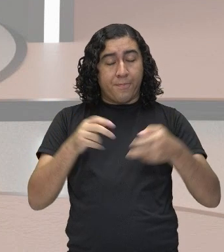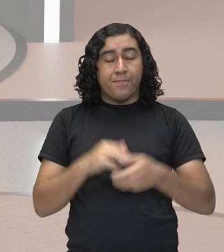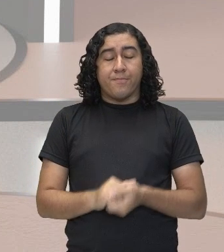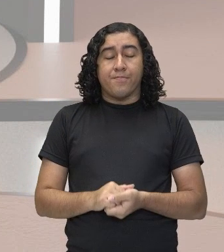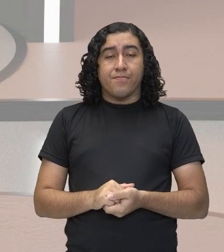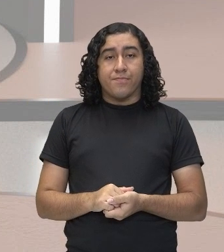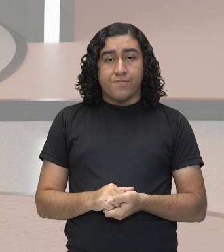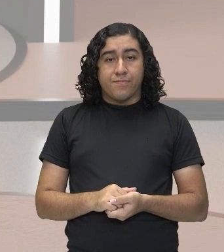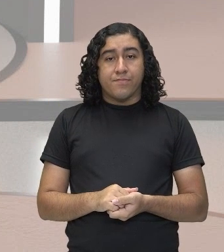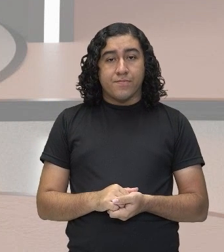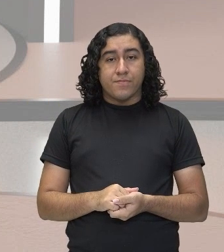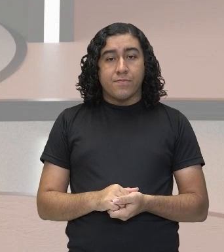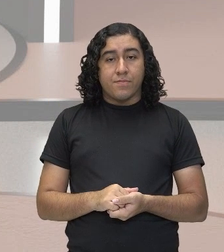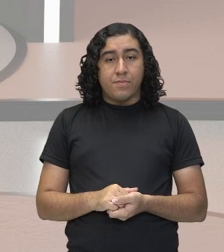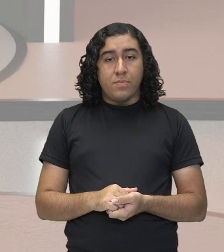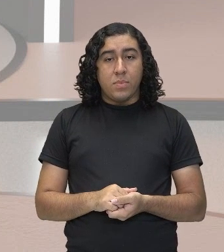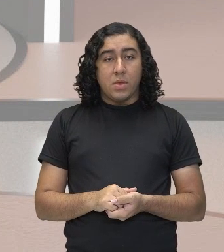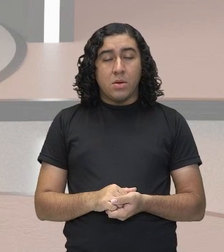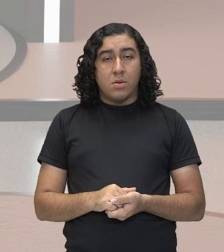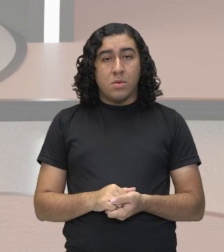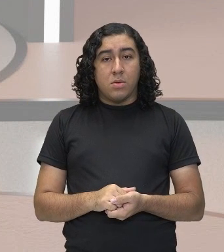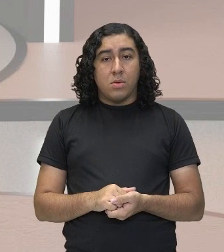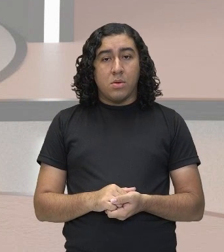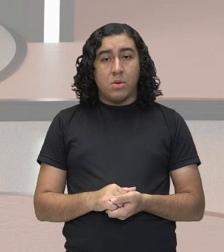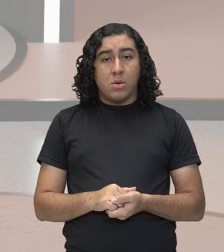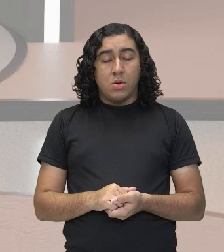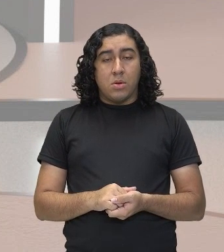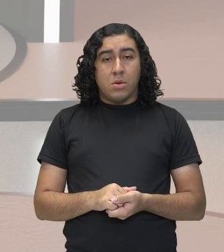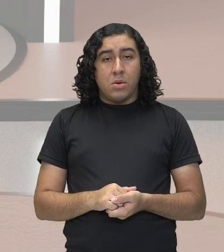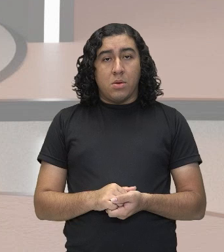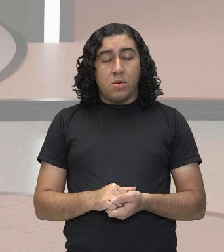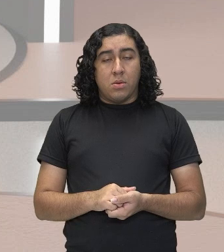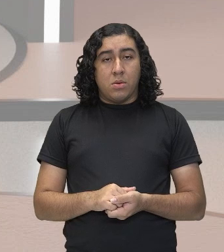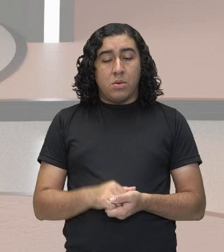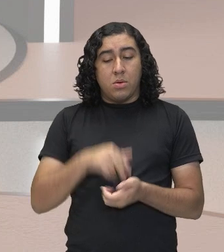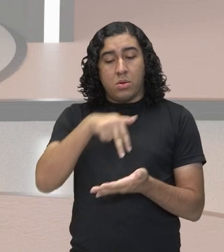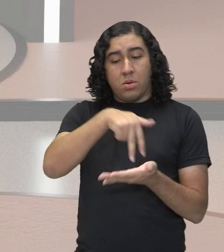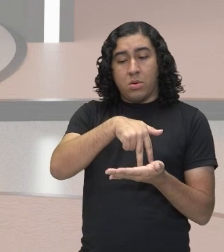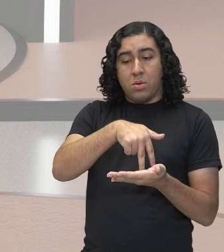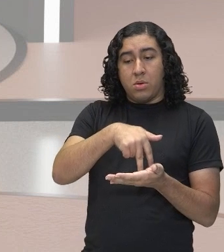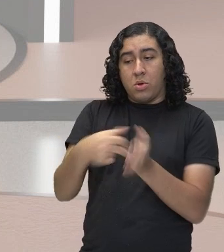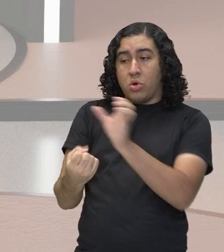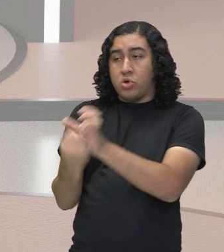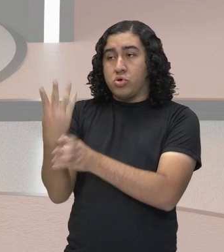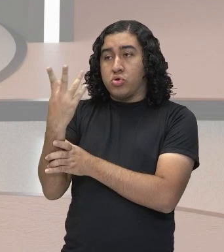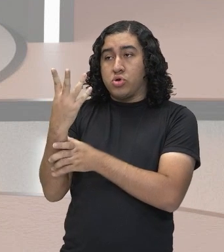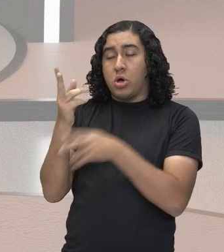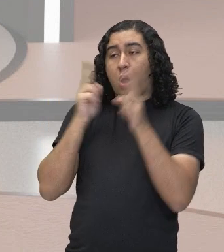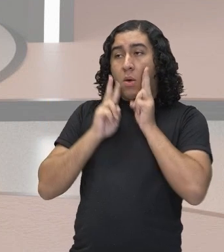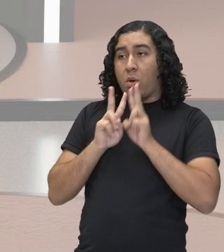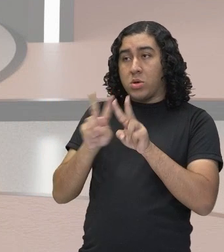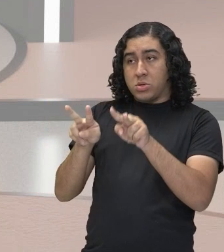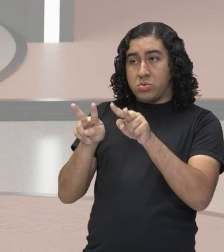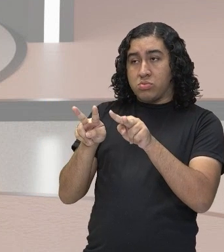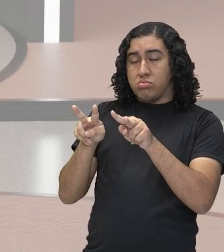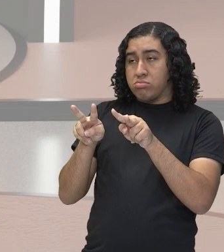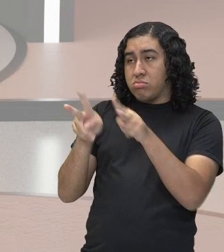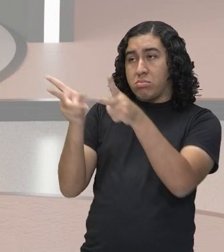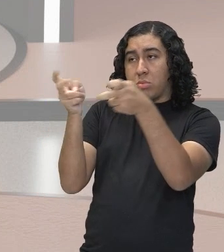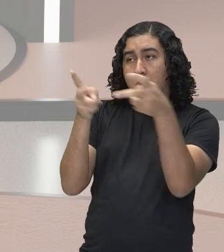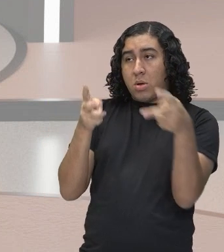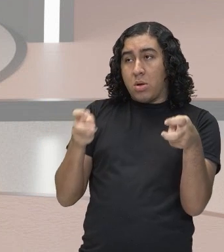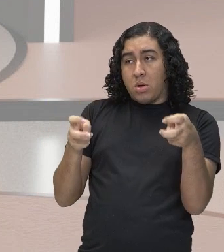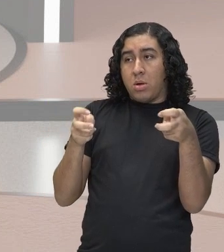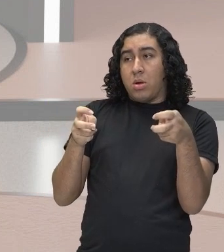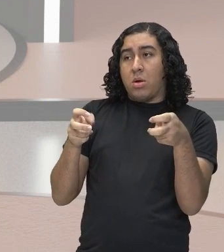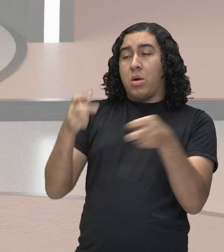se manifestar, ele vai aparecer para mim, ele vai ser observado por mim, pelo sujeito, né, e vai então,